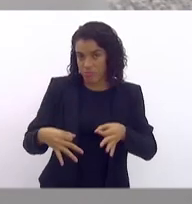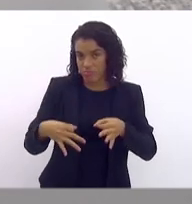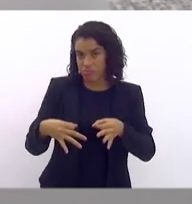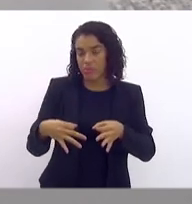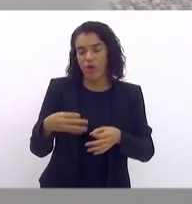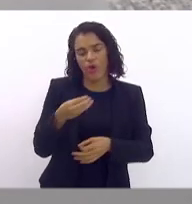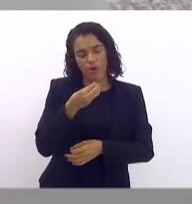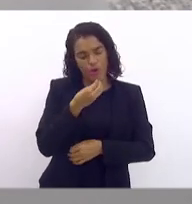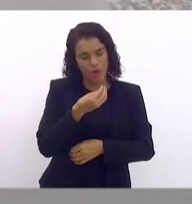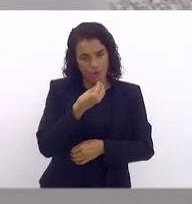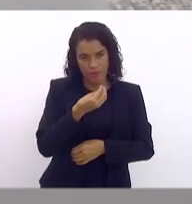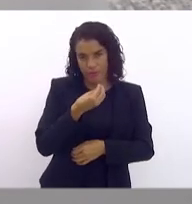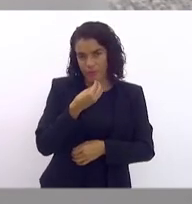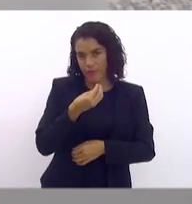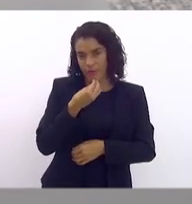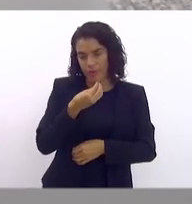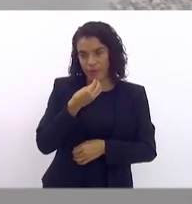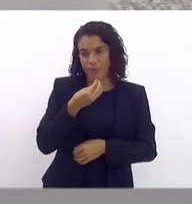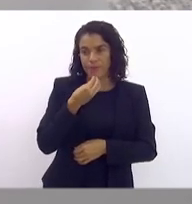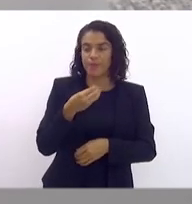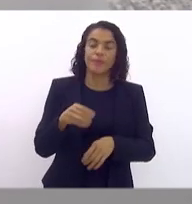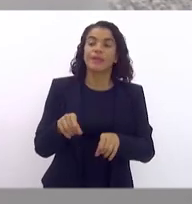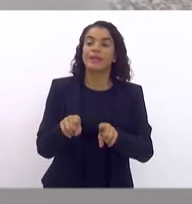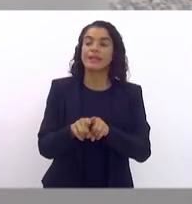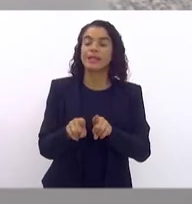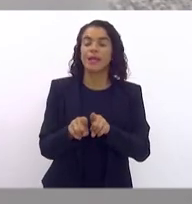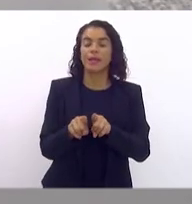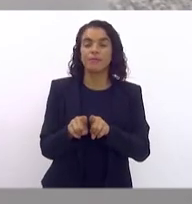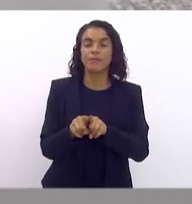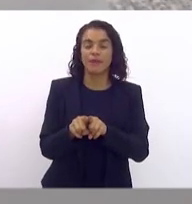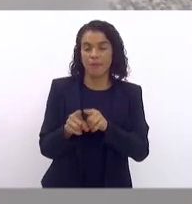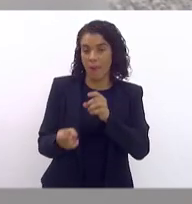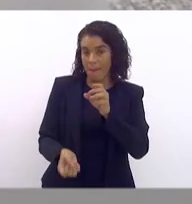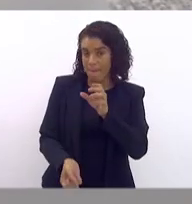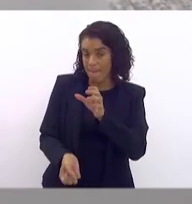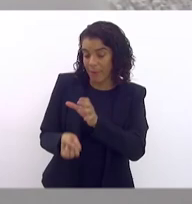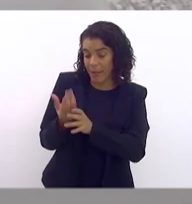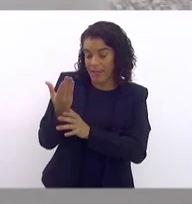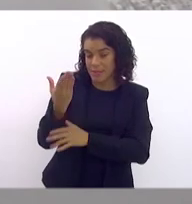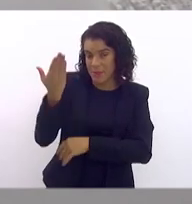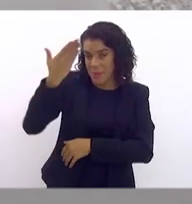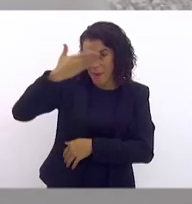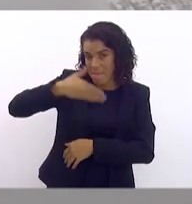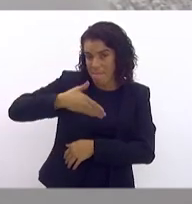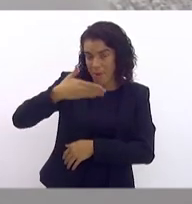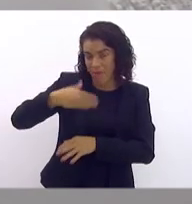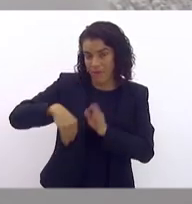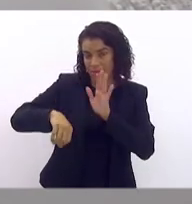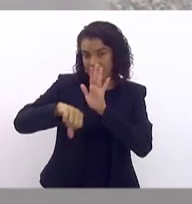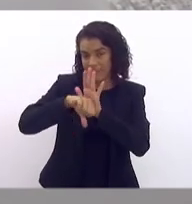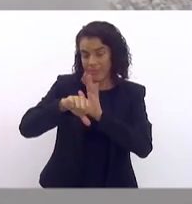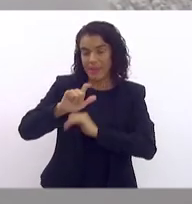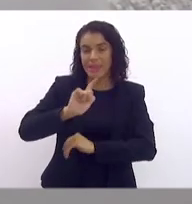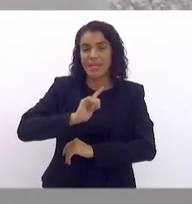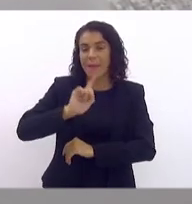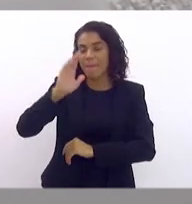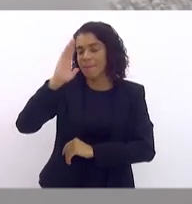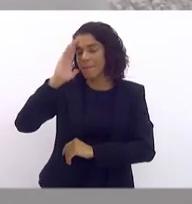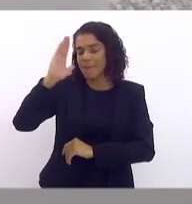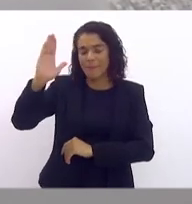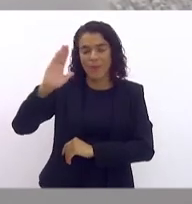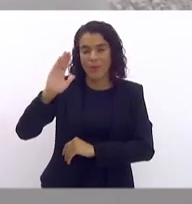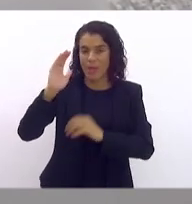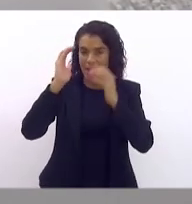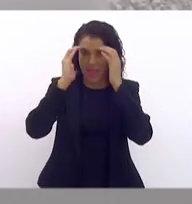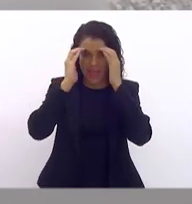né E como toda boa produção probatória né Tem tem como premissa maior o respeito